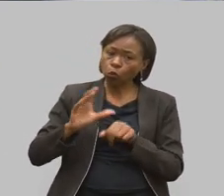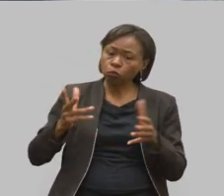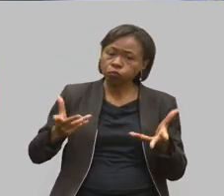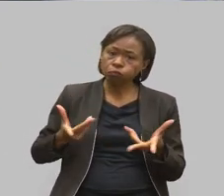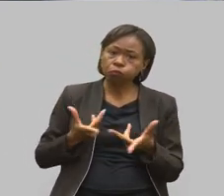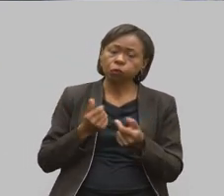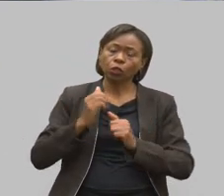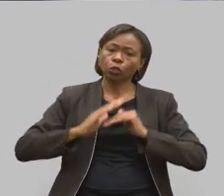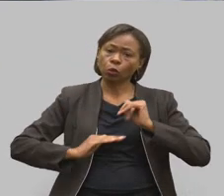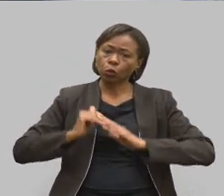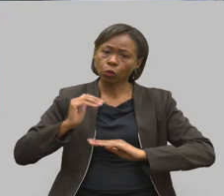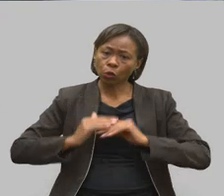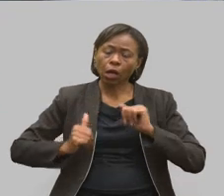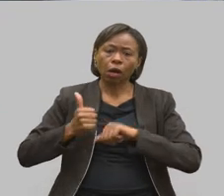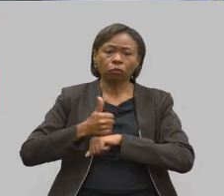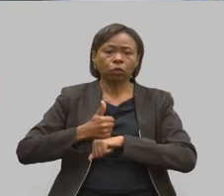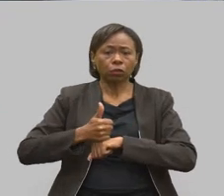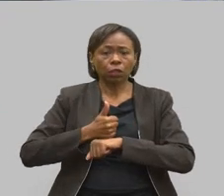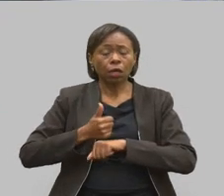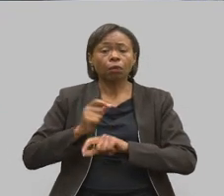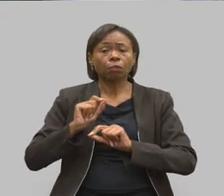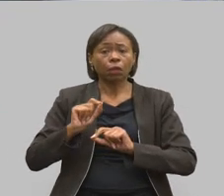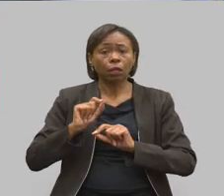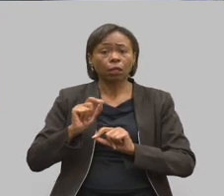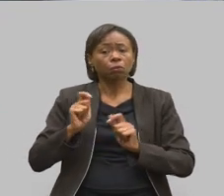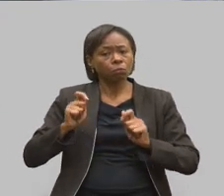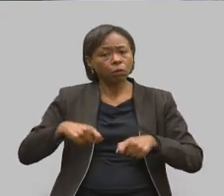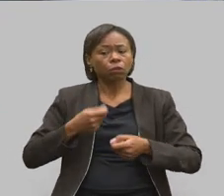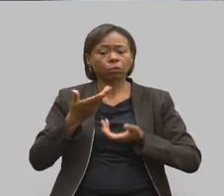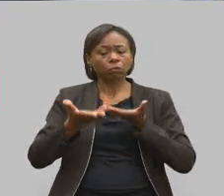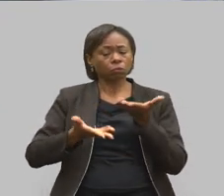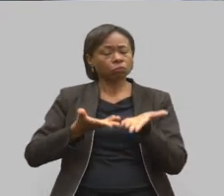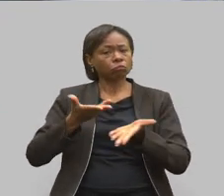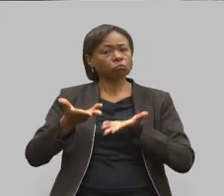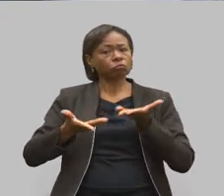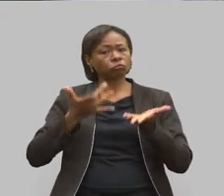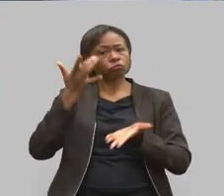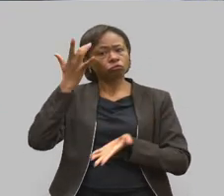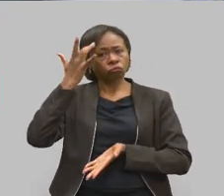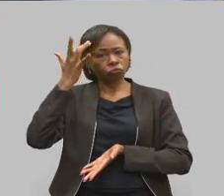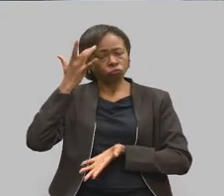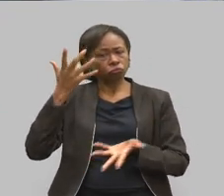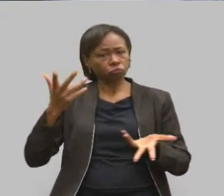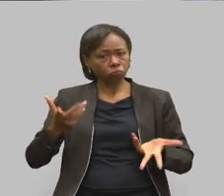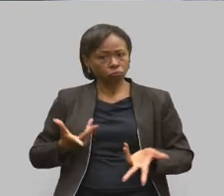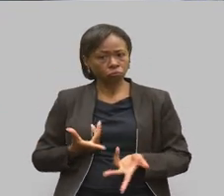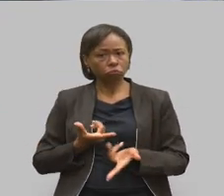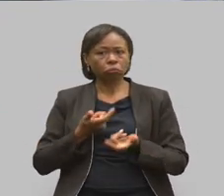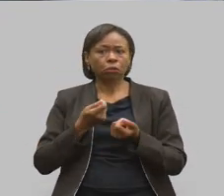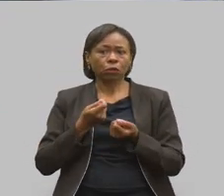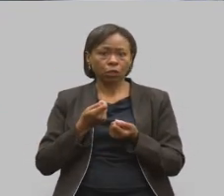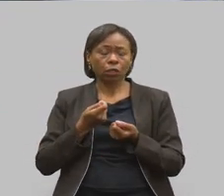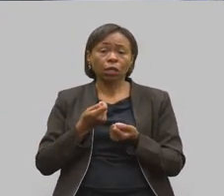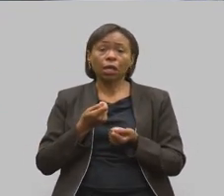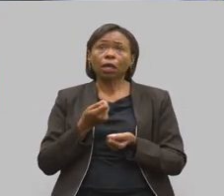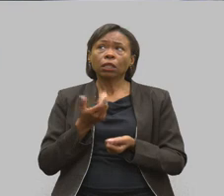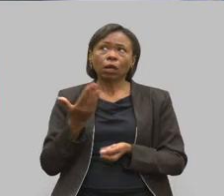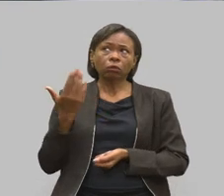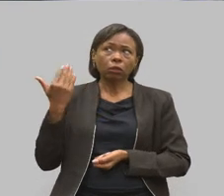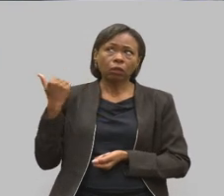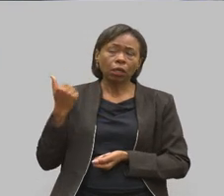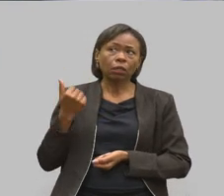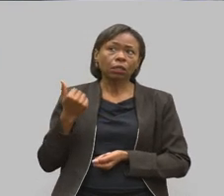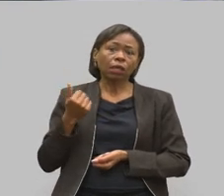ocupacionais para entregar uma assistência de qualidade e quando a gente pensa em assistência de de qualidade esse número de 2.300